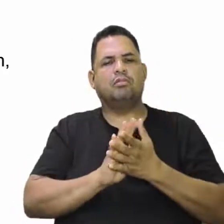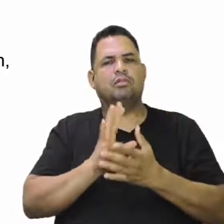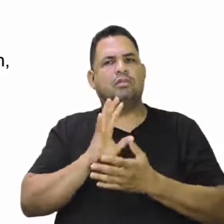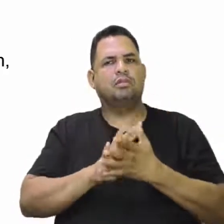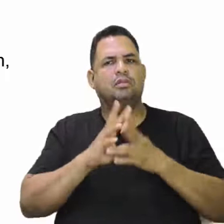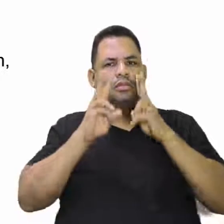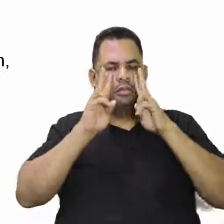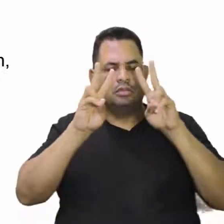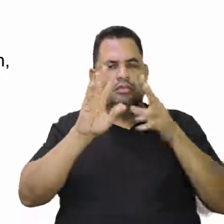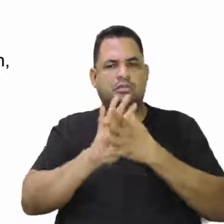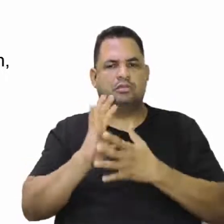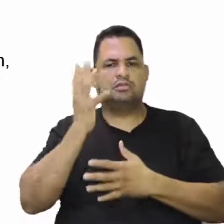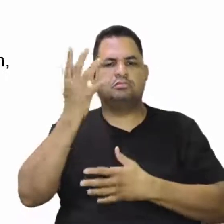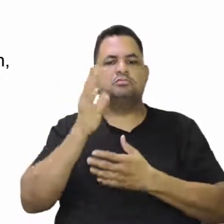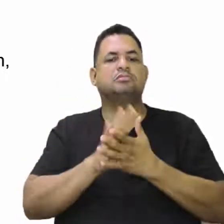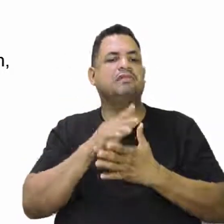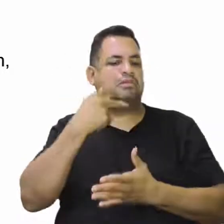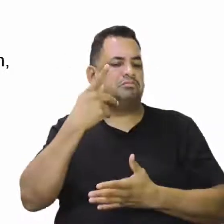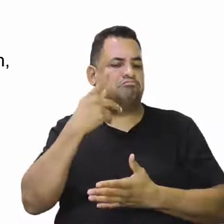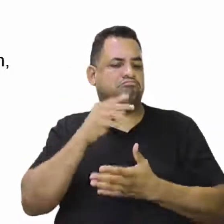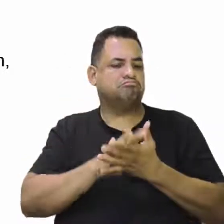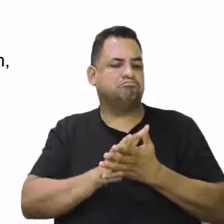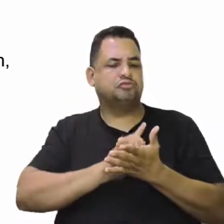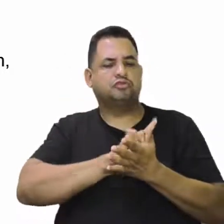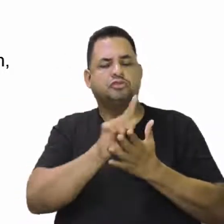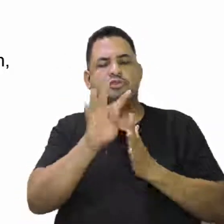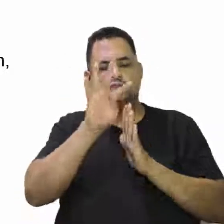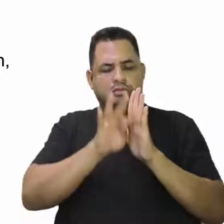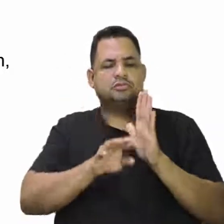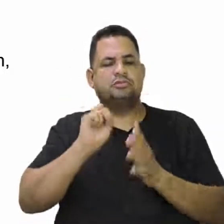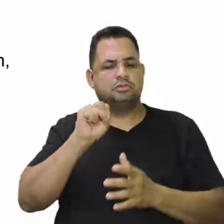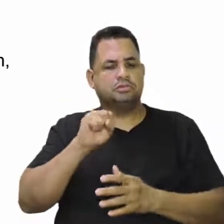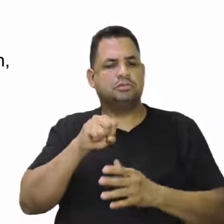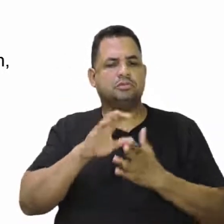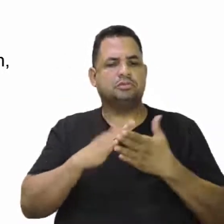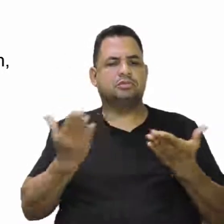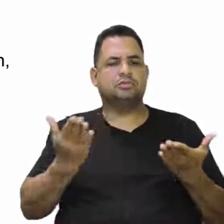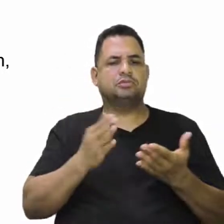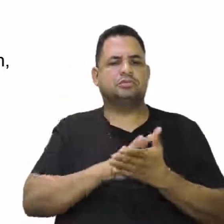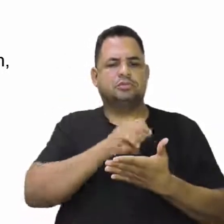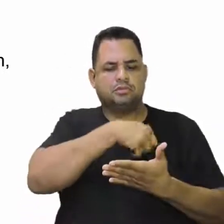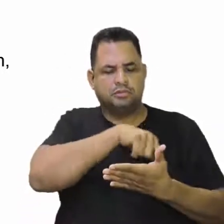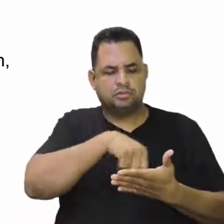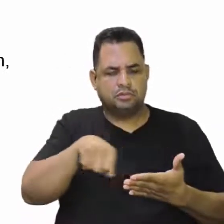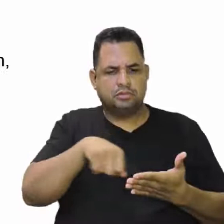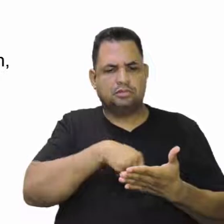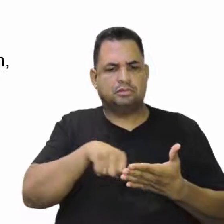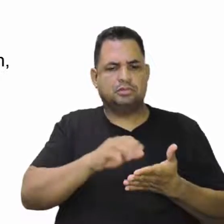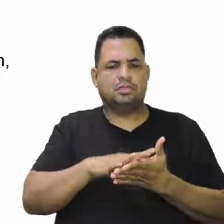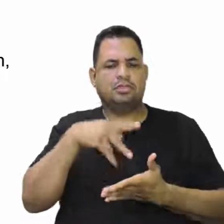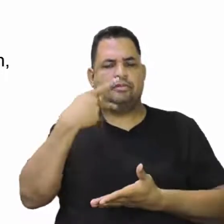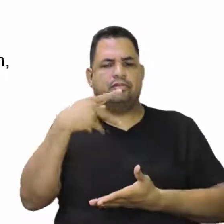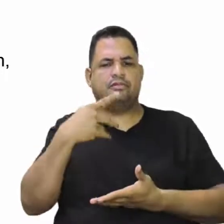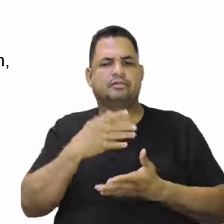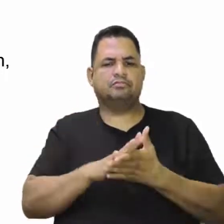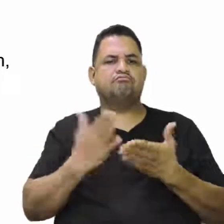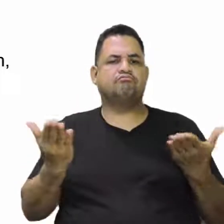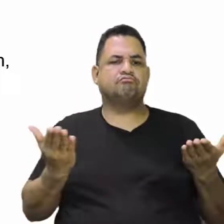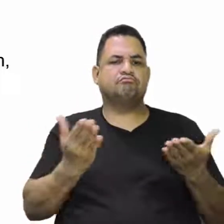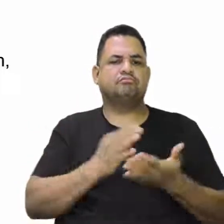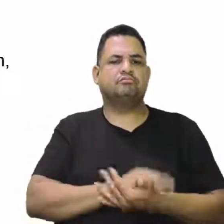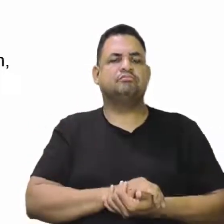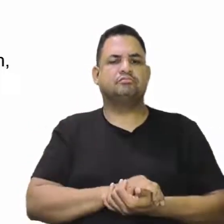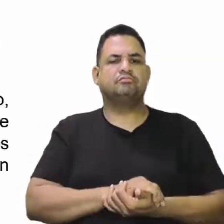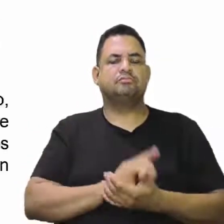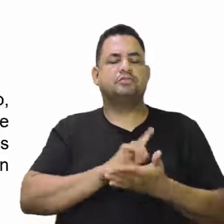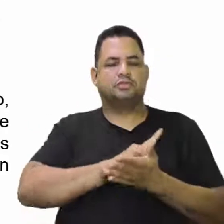gênero textual? Sim. Sim, ela utiliza de um gênero textual, a parte escrita, a parte que ela fala, é algo que está escrito e é um